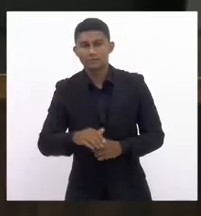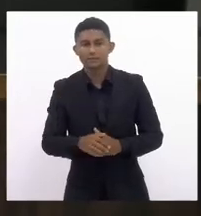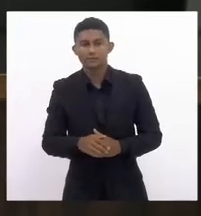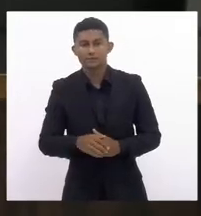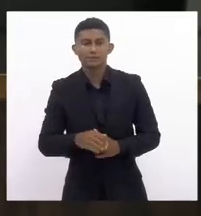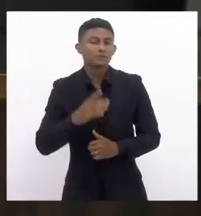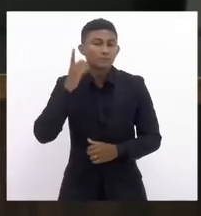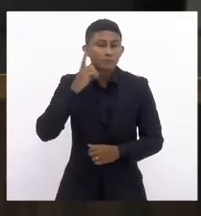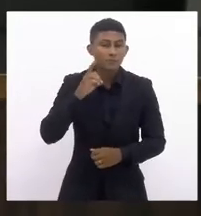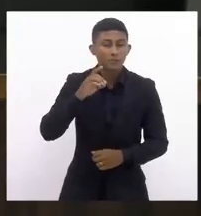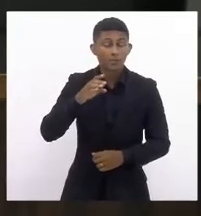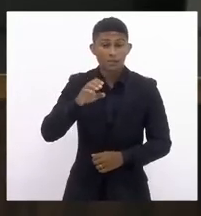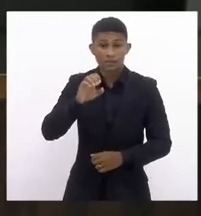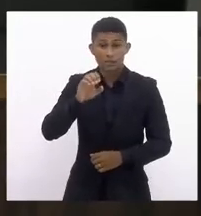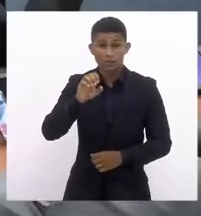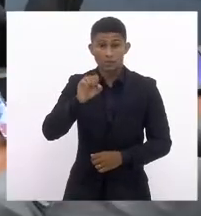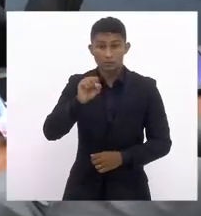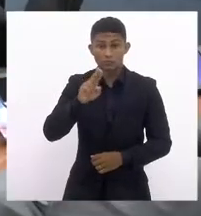Subtenente Bernardo.